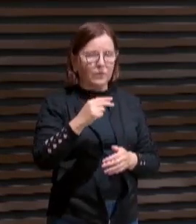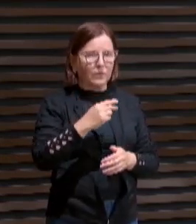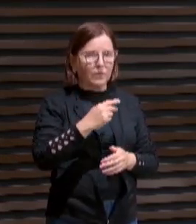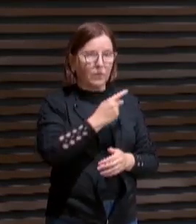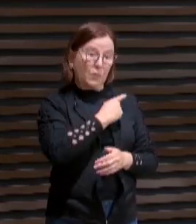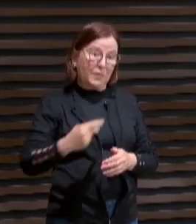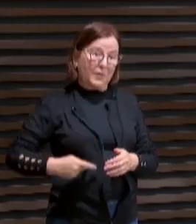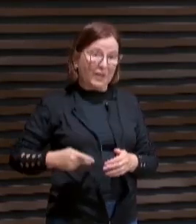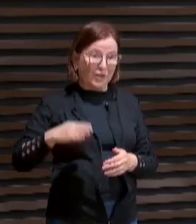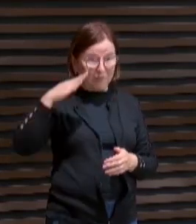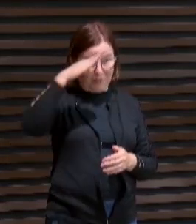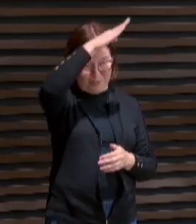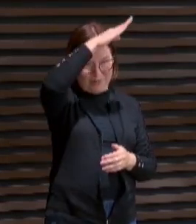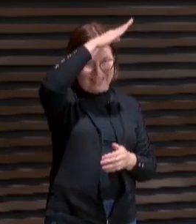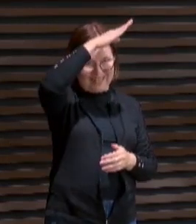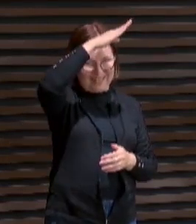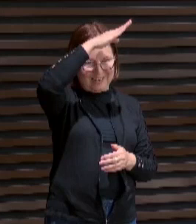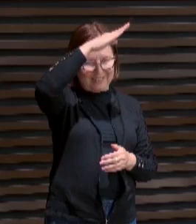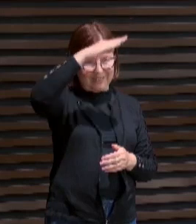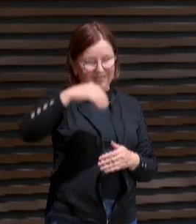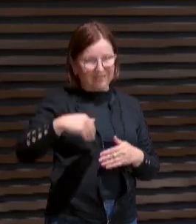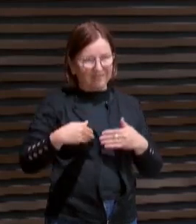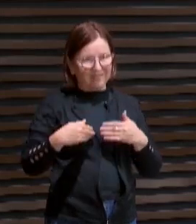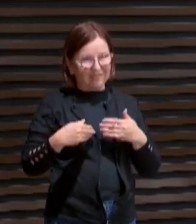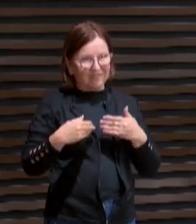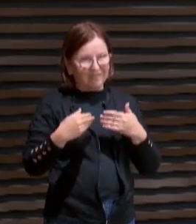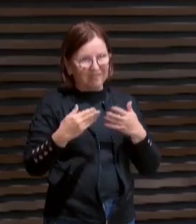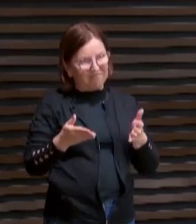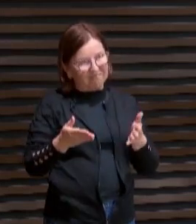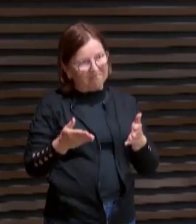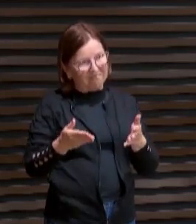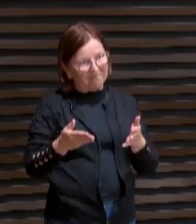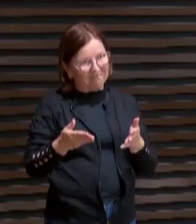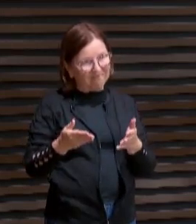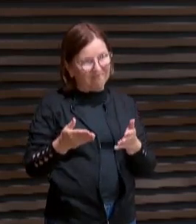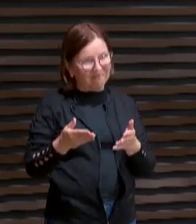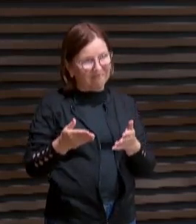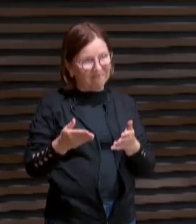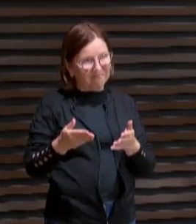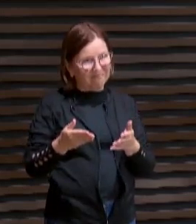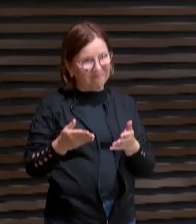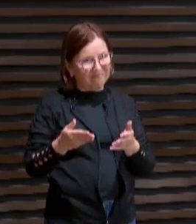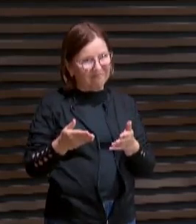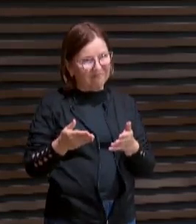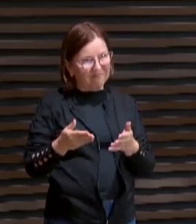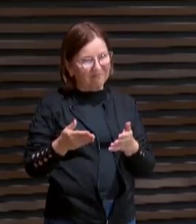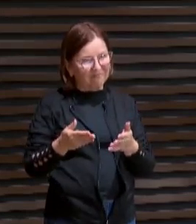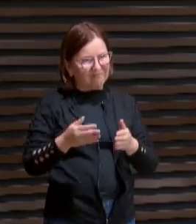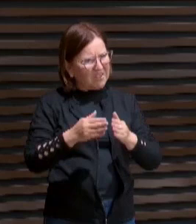dar uma graça ao deputado Daniel. E isso está